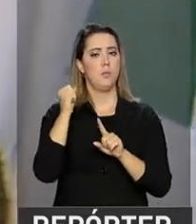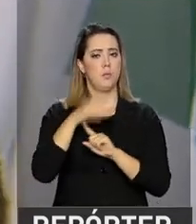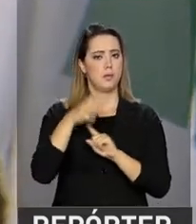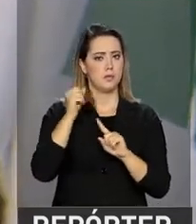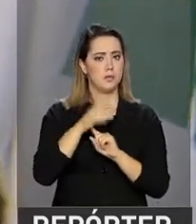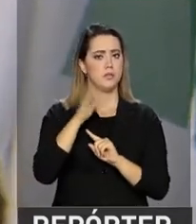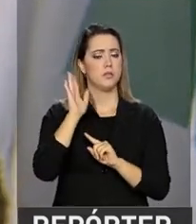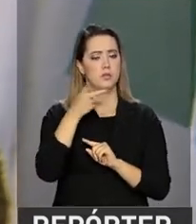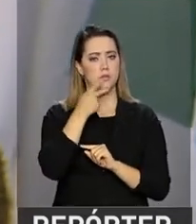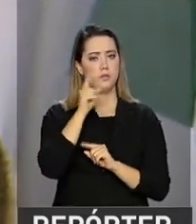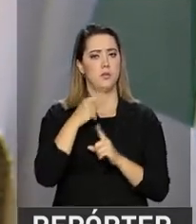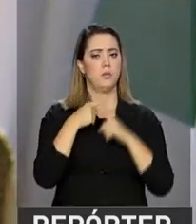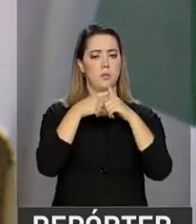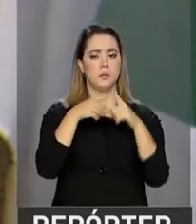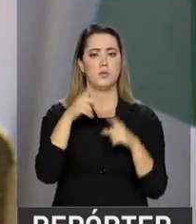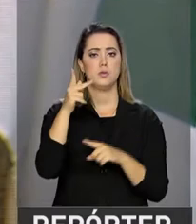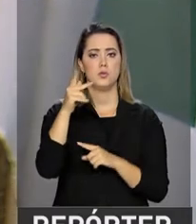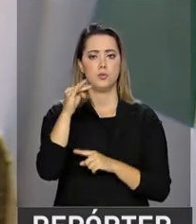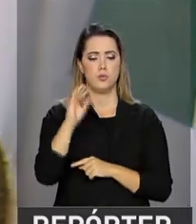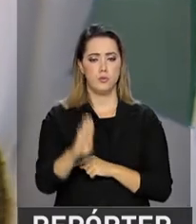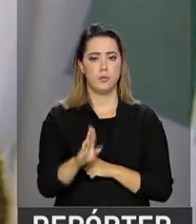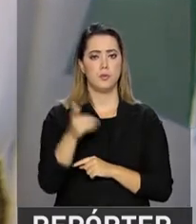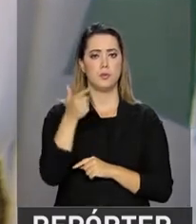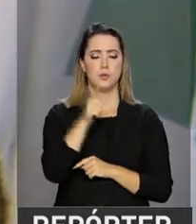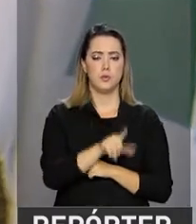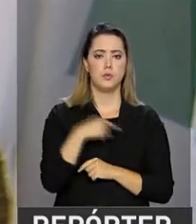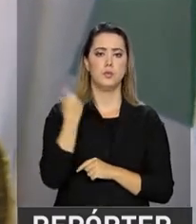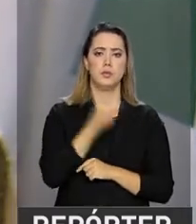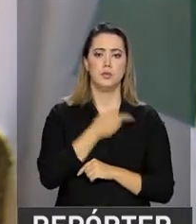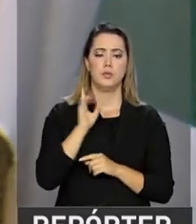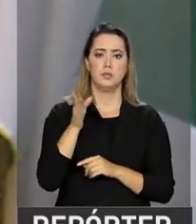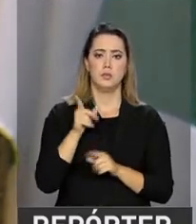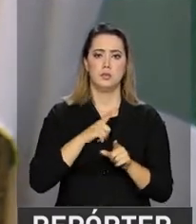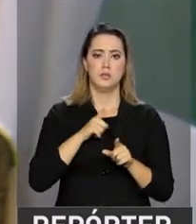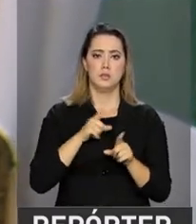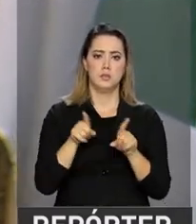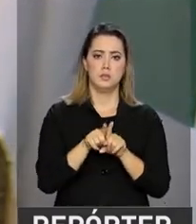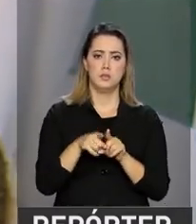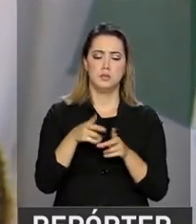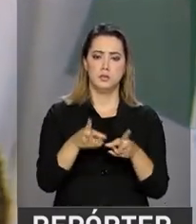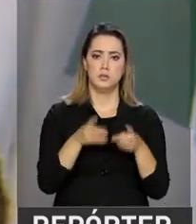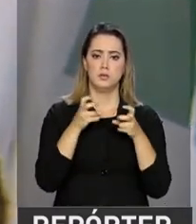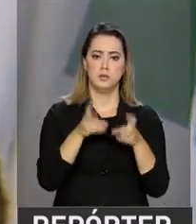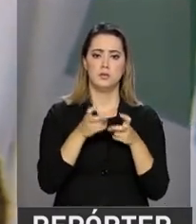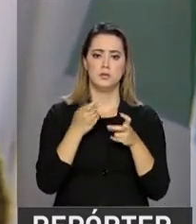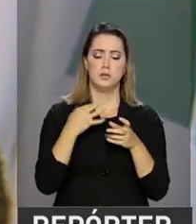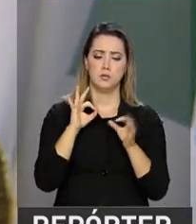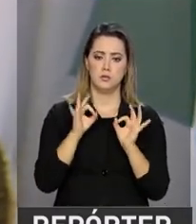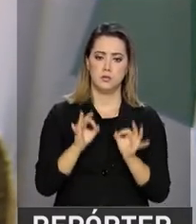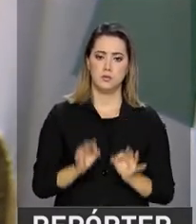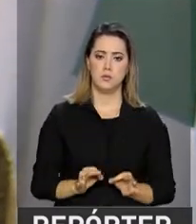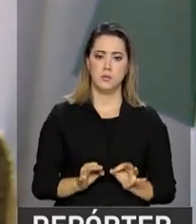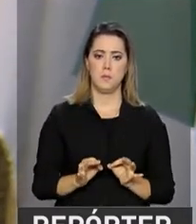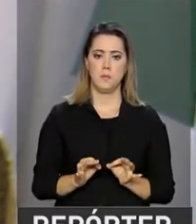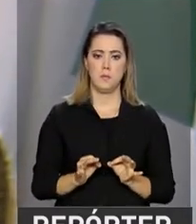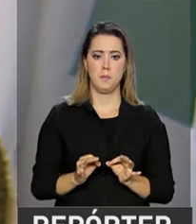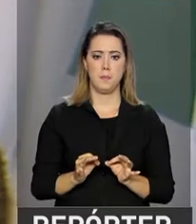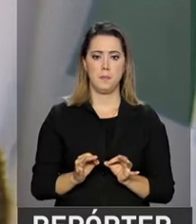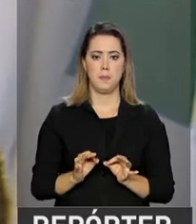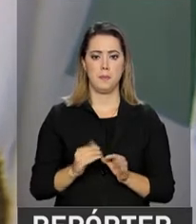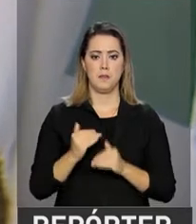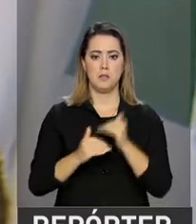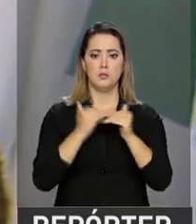também um crescimento positivo e nós temos já previsões, de fato, cada vez mais consolidadas de